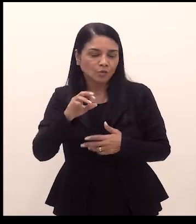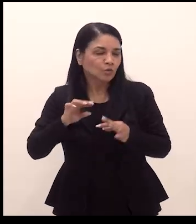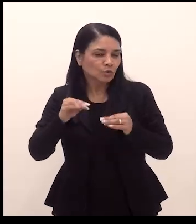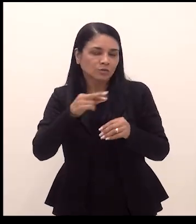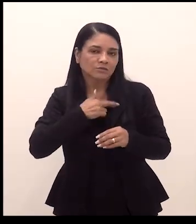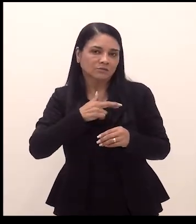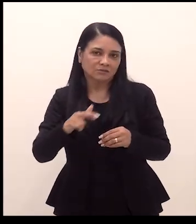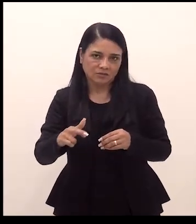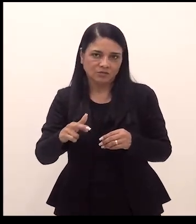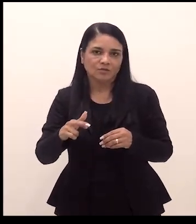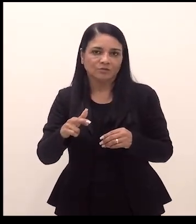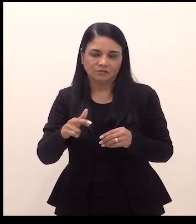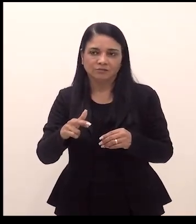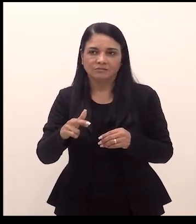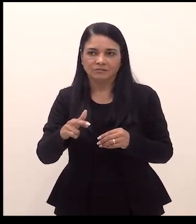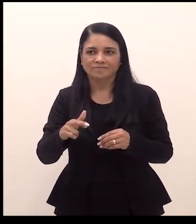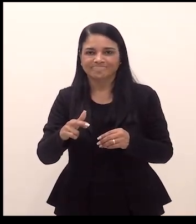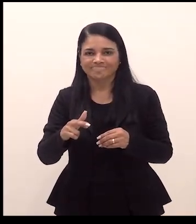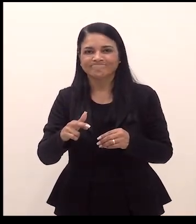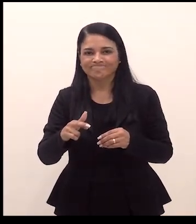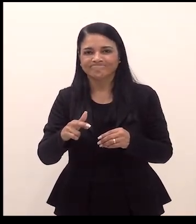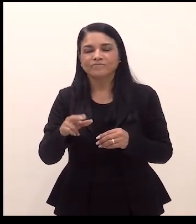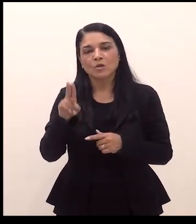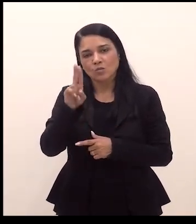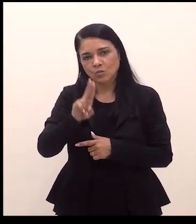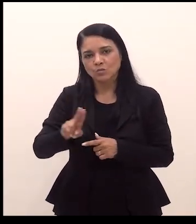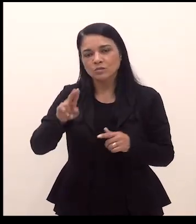IA, católicos, então assim, todas as religiões estão